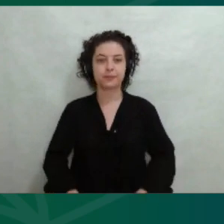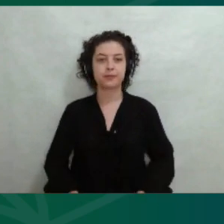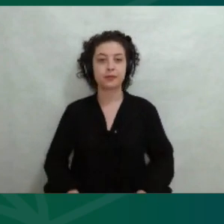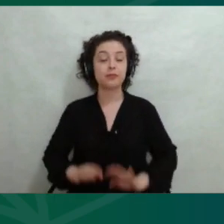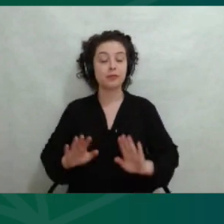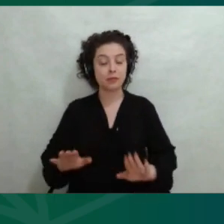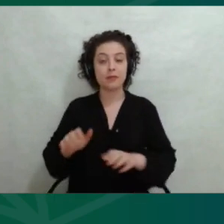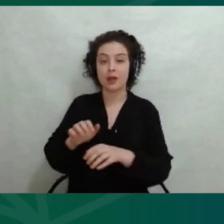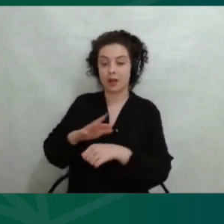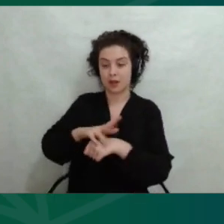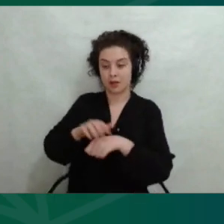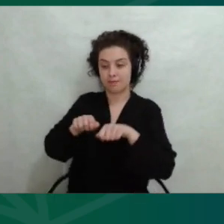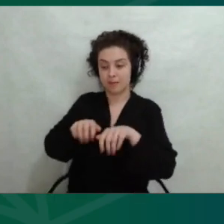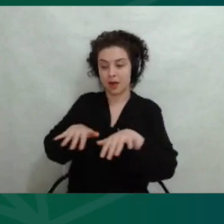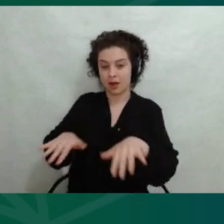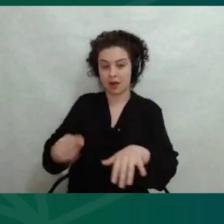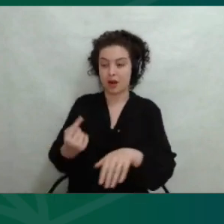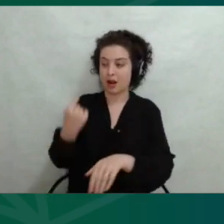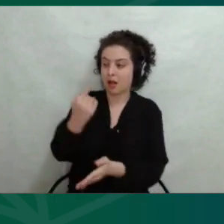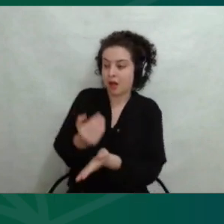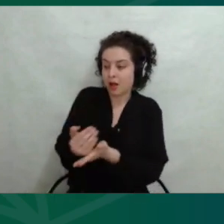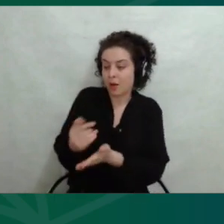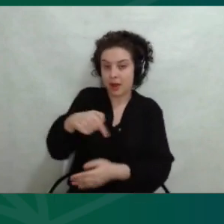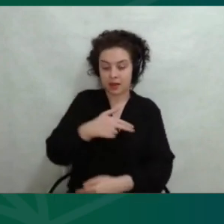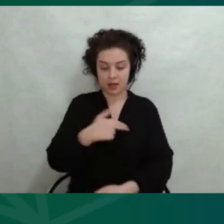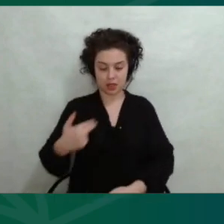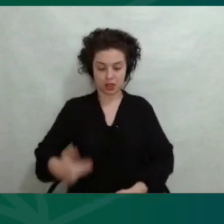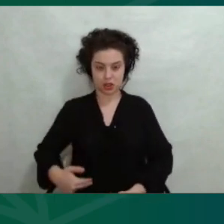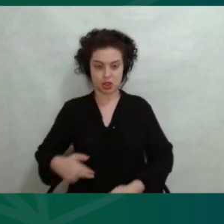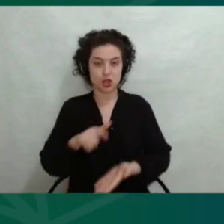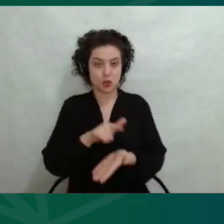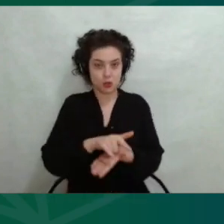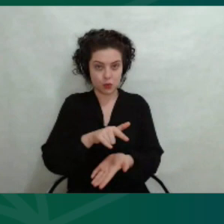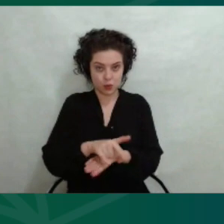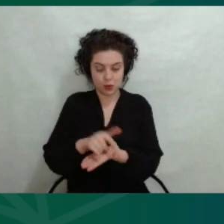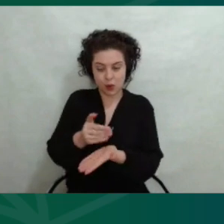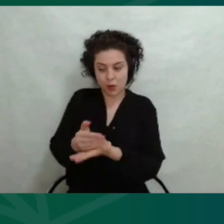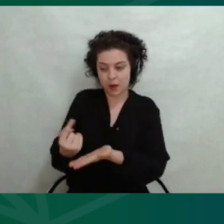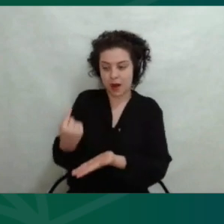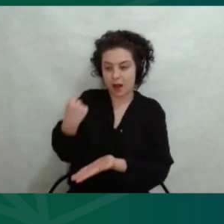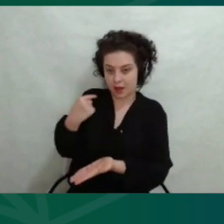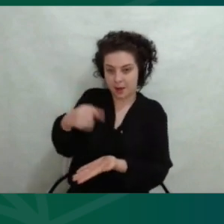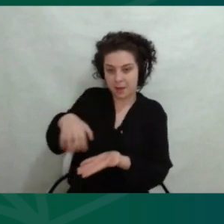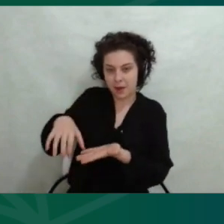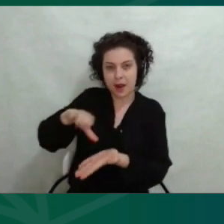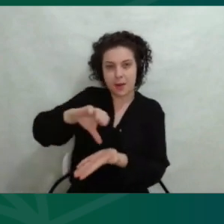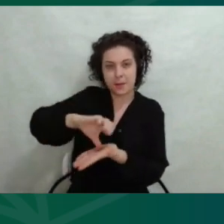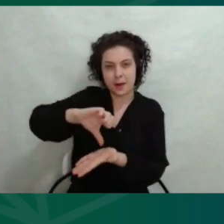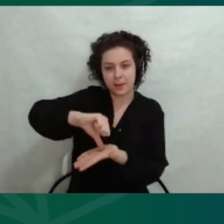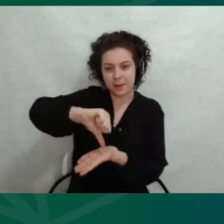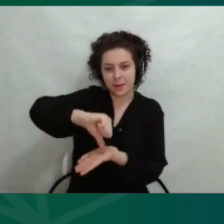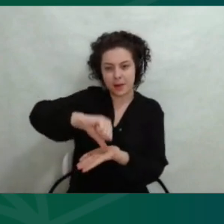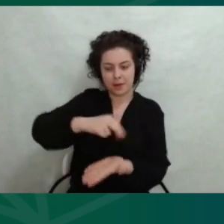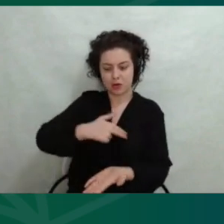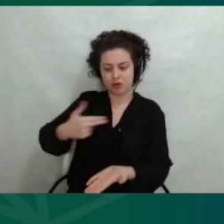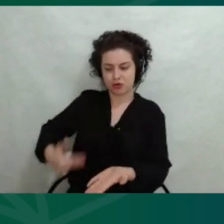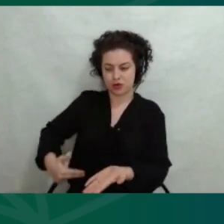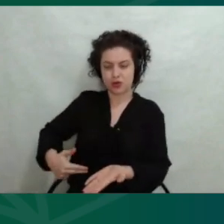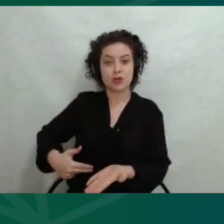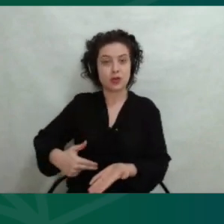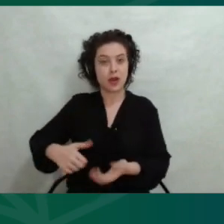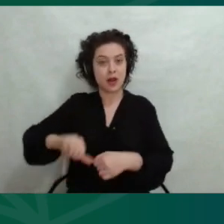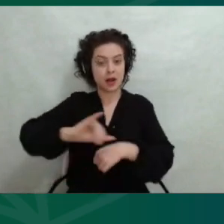ela, embora tenha iniciado aqui na China, né, na cidade de Wuhan, a parte bem central da China, ela se expande